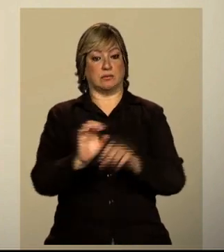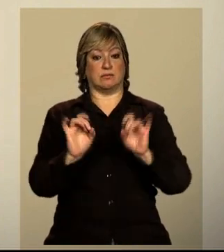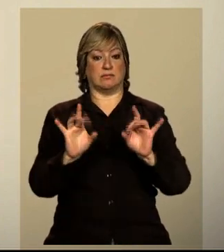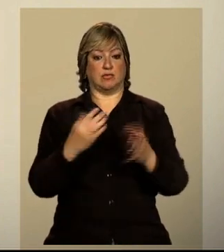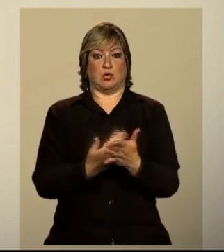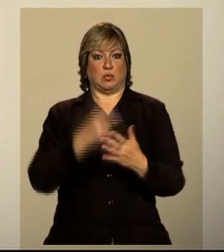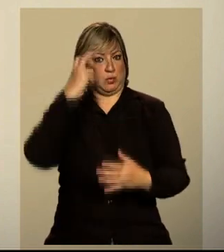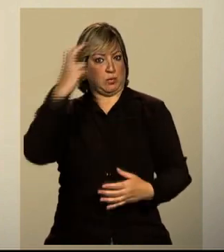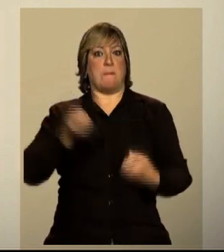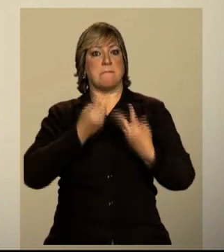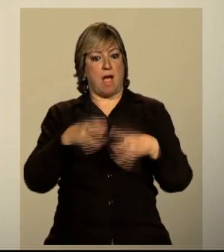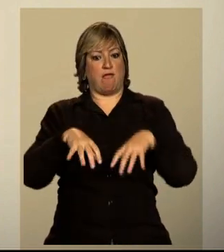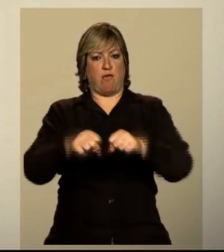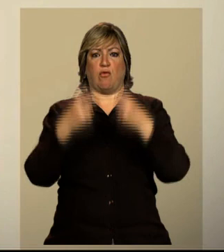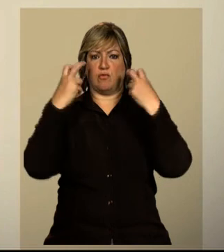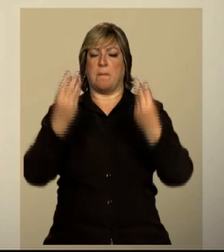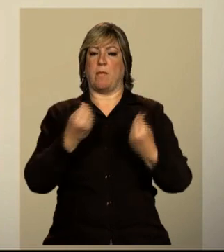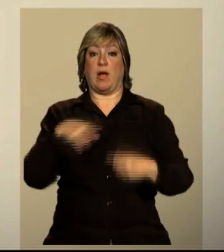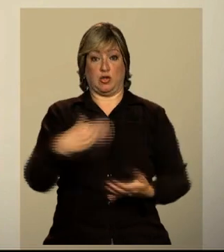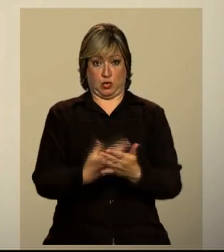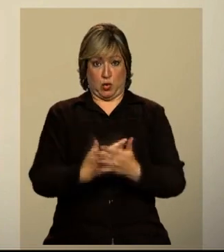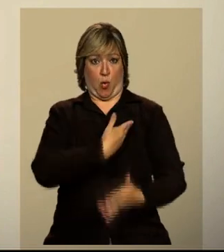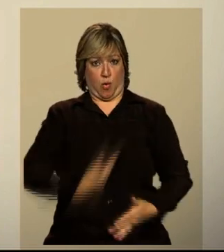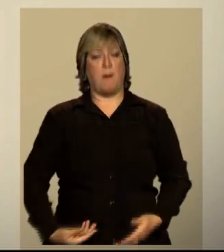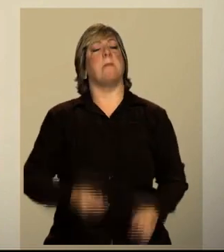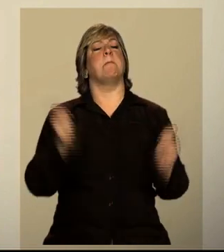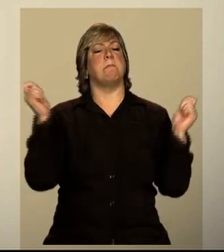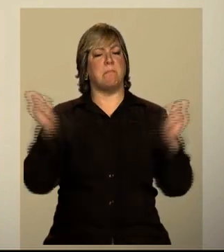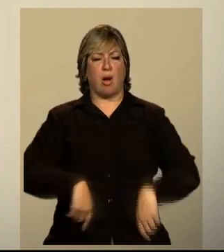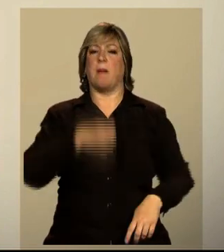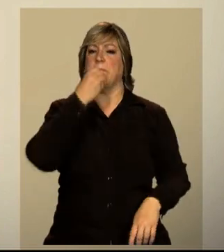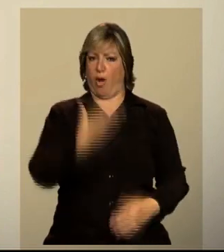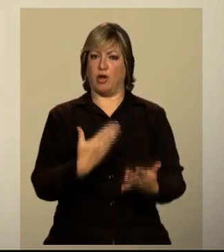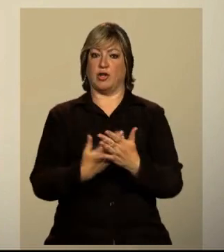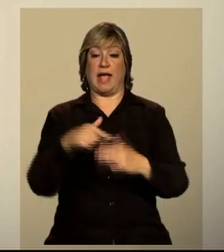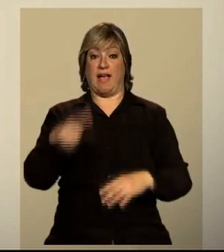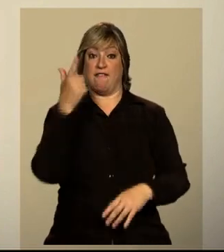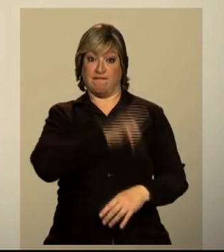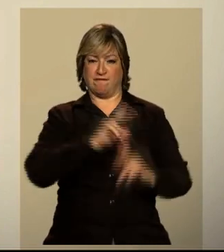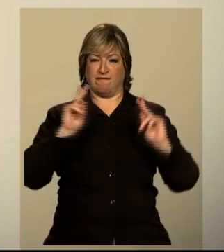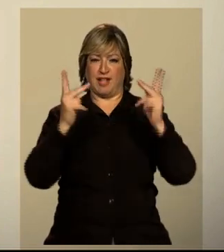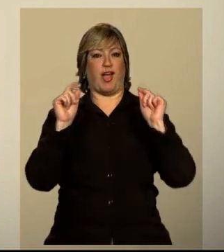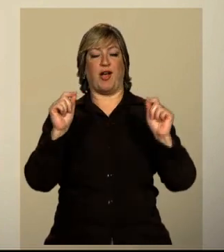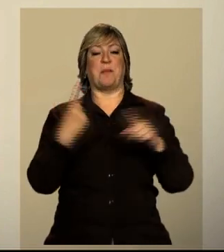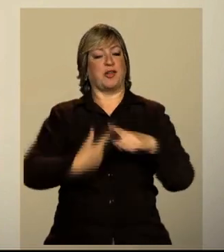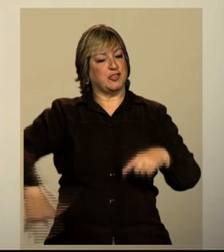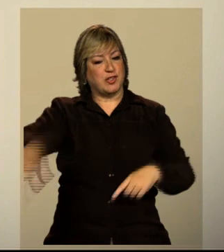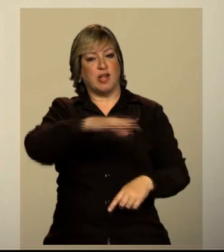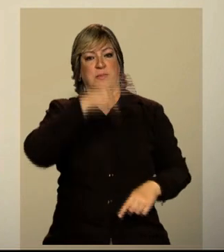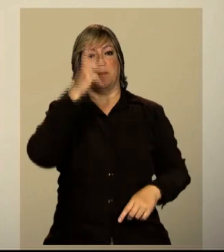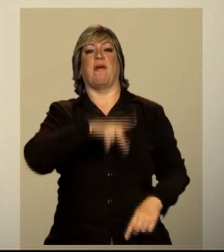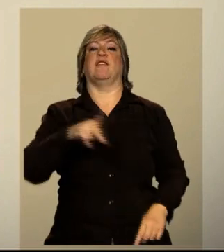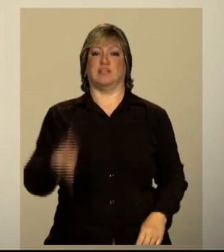no nosso país a escola pública Pode sim ser uma boa escola e essa vitória também é dos nossos